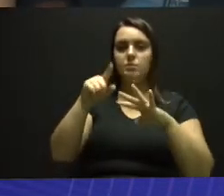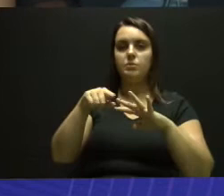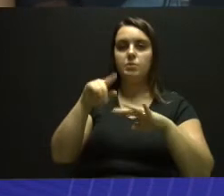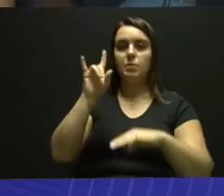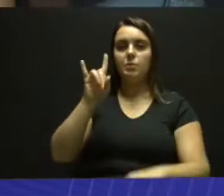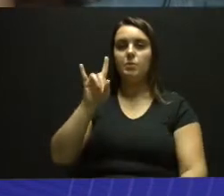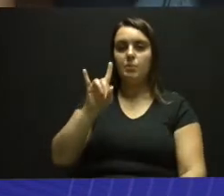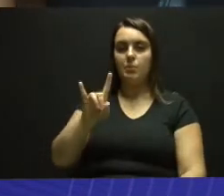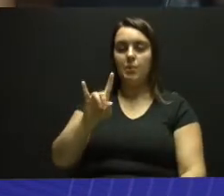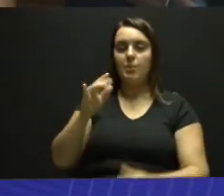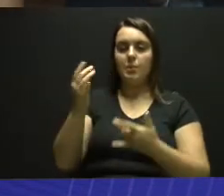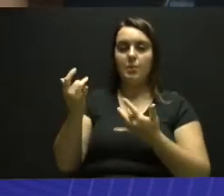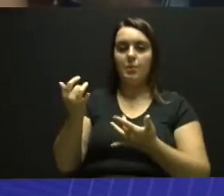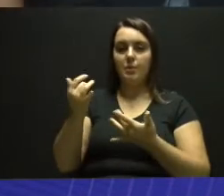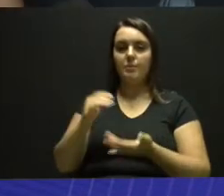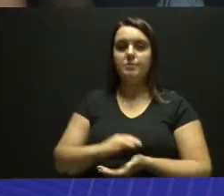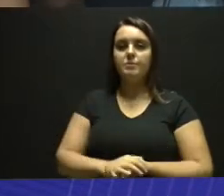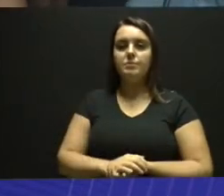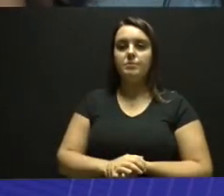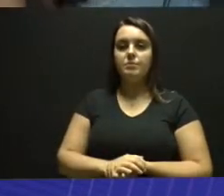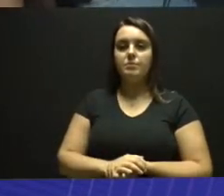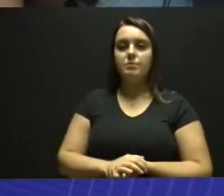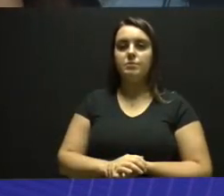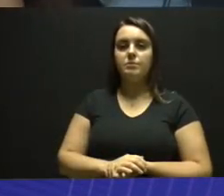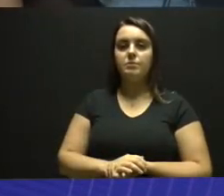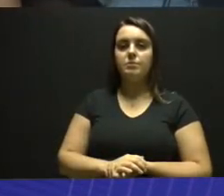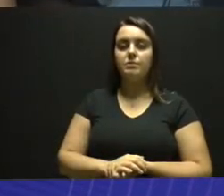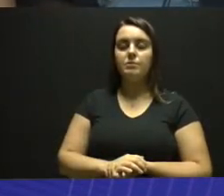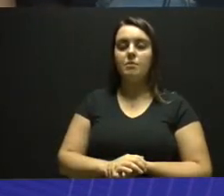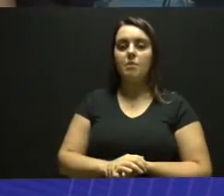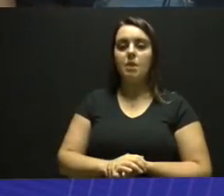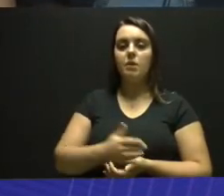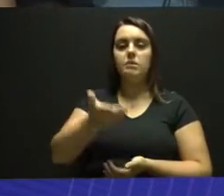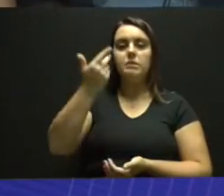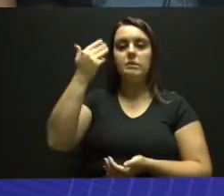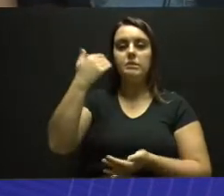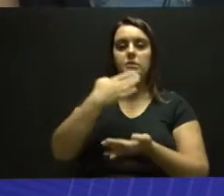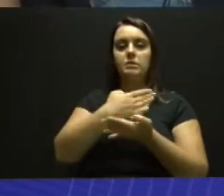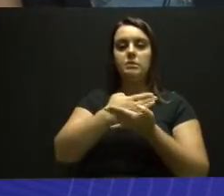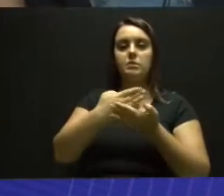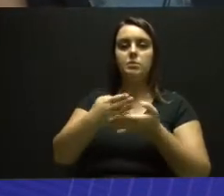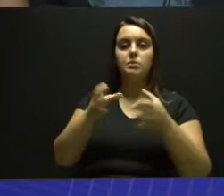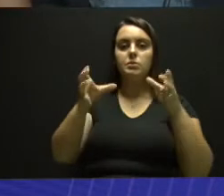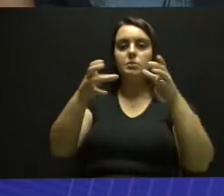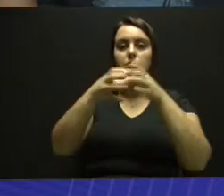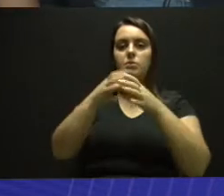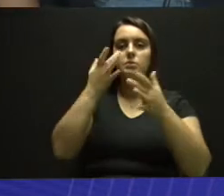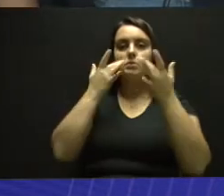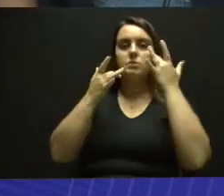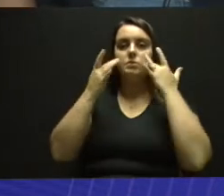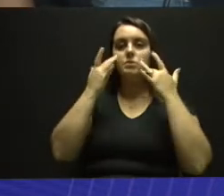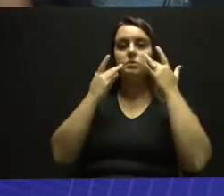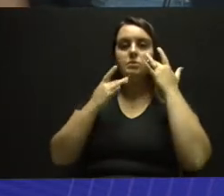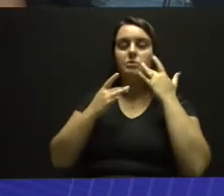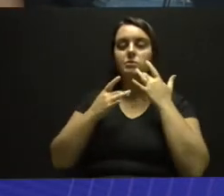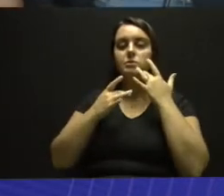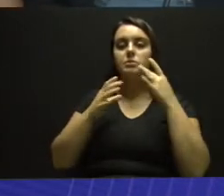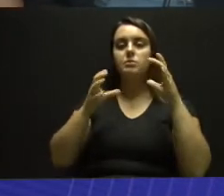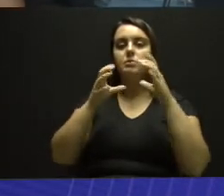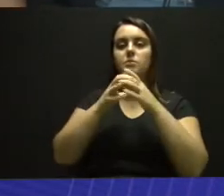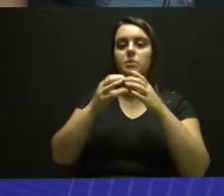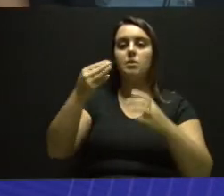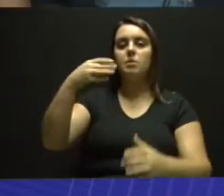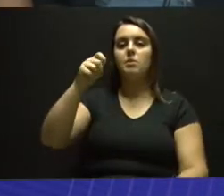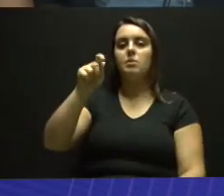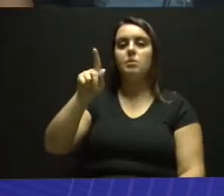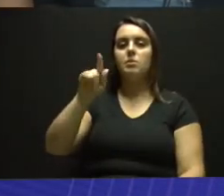essa transição do rock para o pagode se deu quando iniciou nos grupos de teatro com o grupo magia da cidade